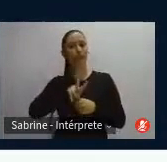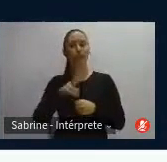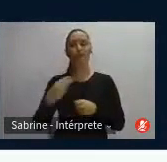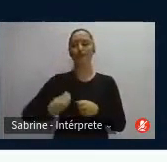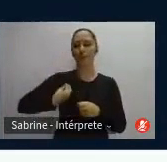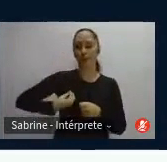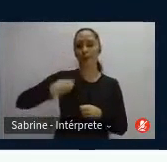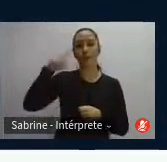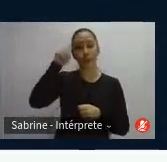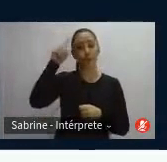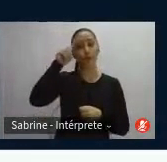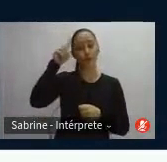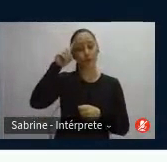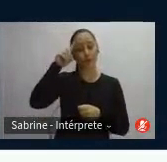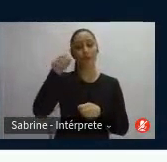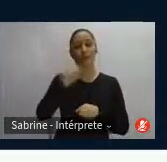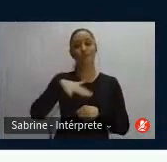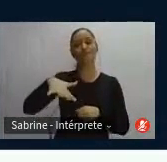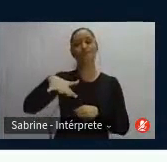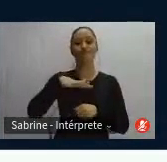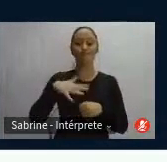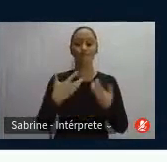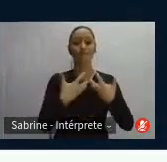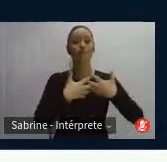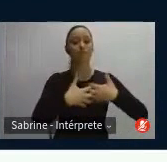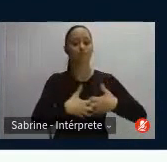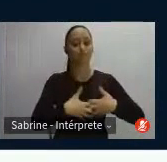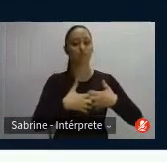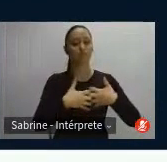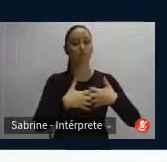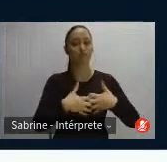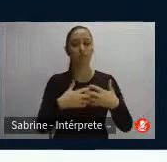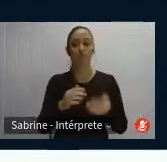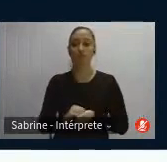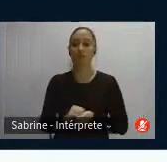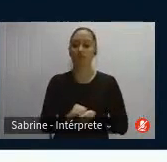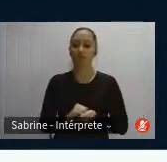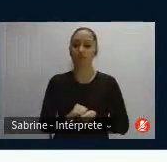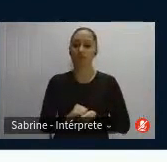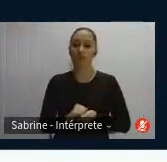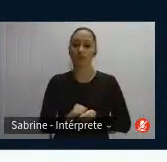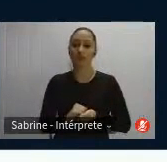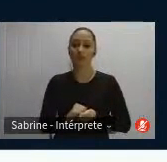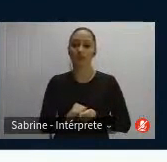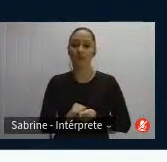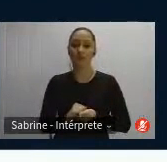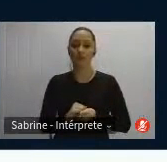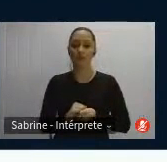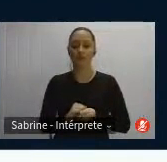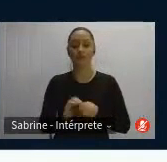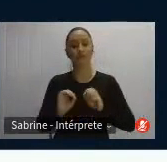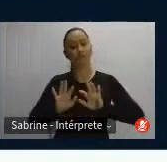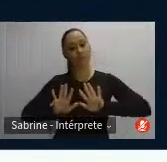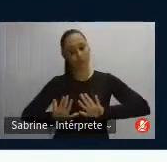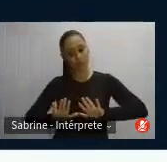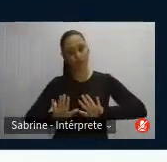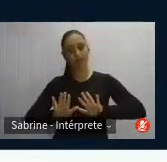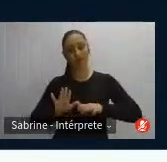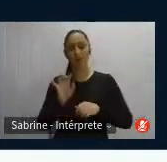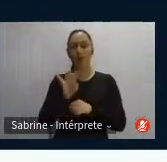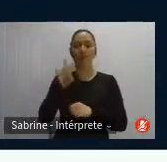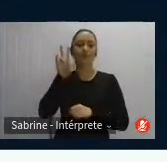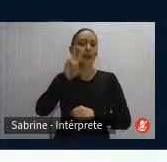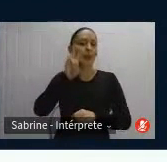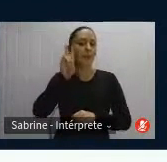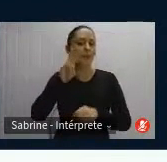muito complicada. Muito bem. Mas, assim, é só um ponto que eu lembrei, né,